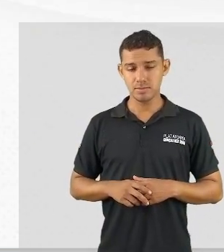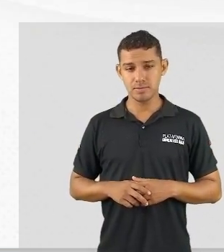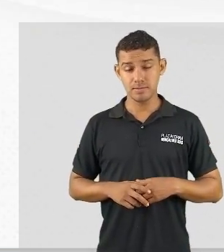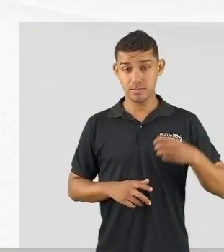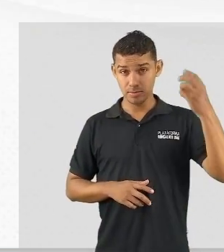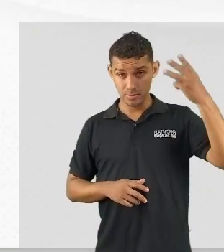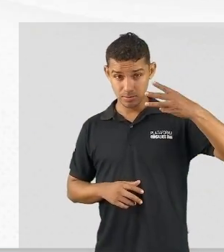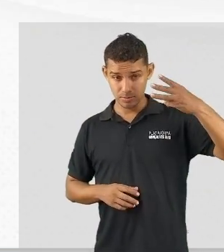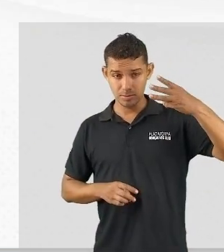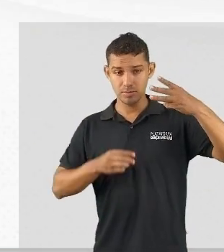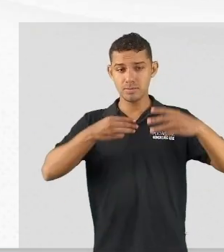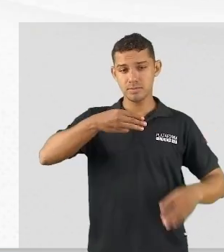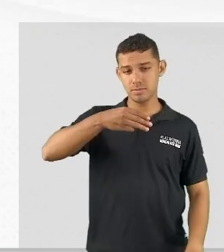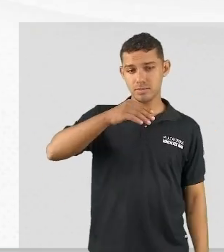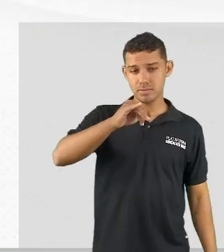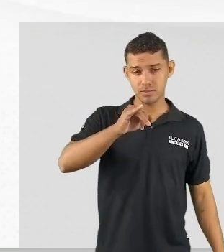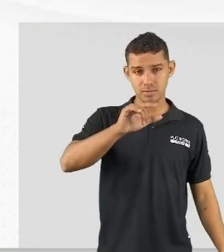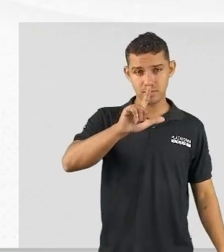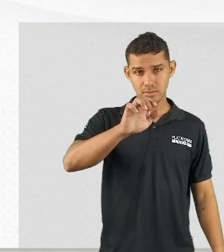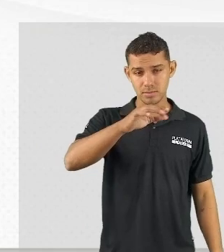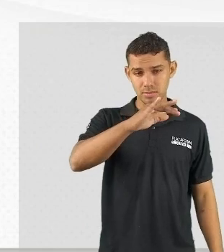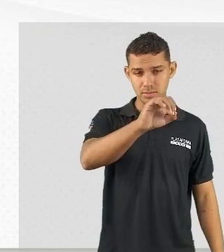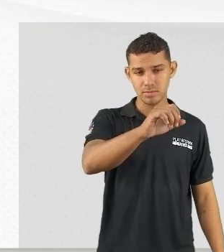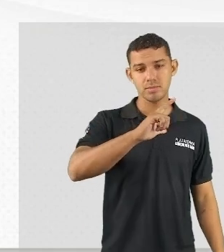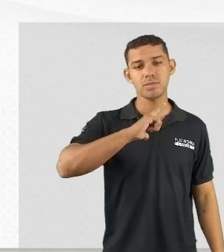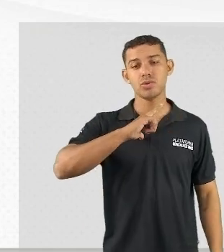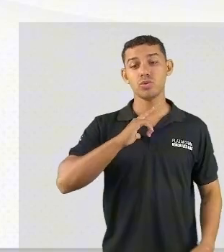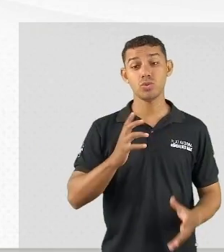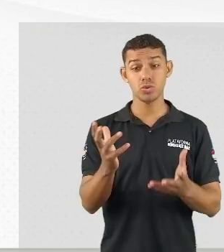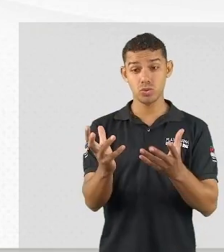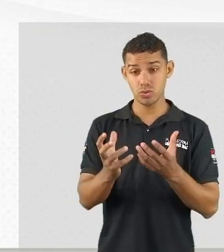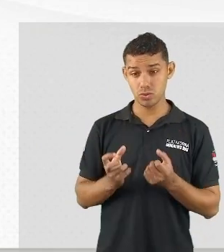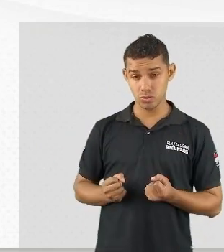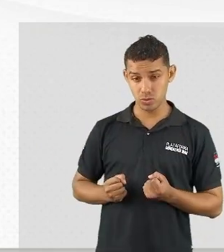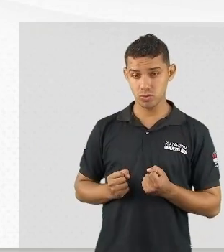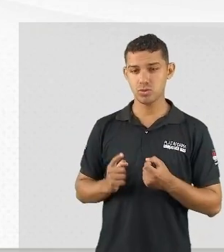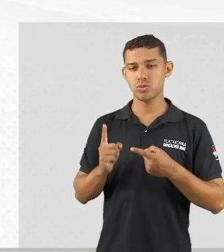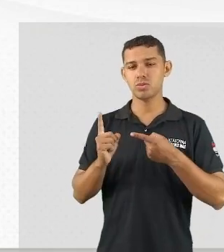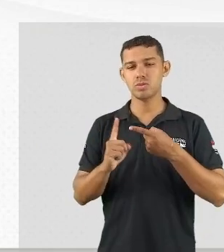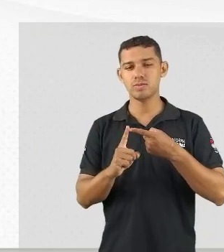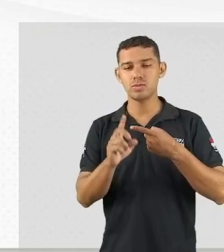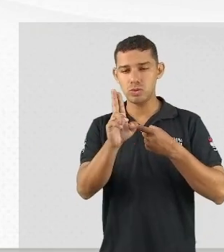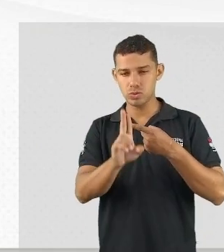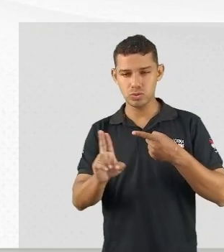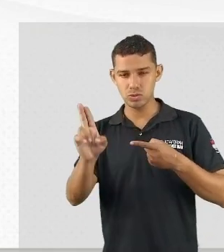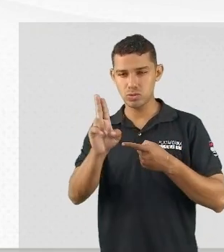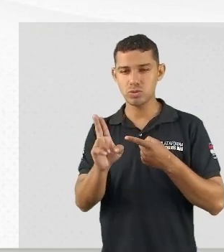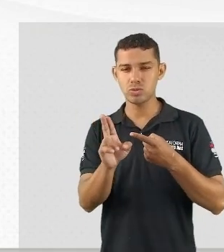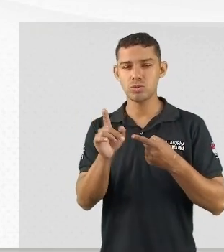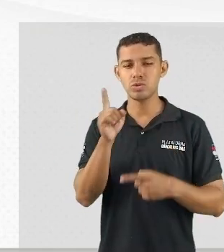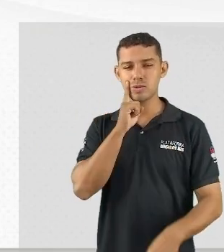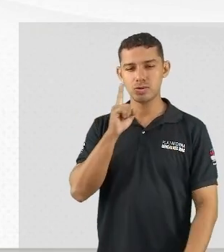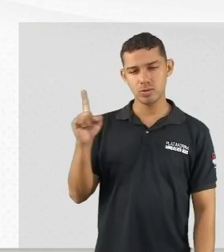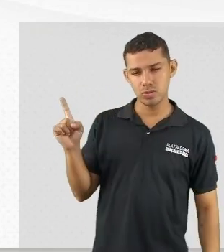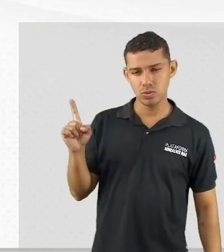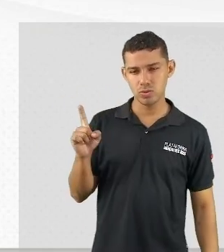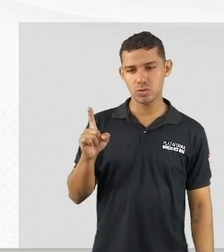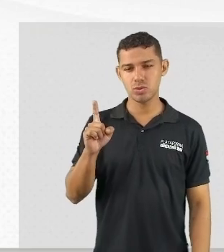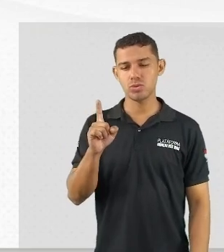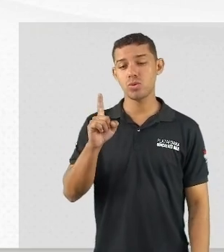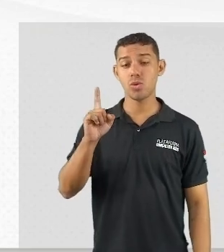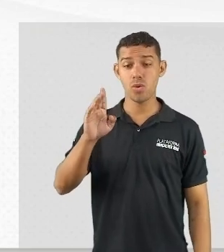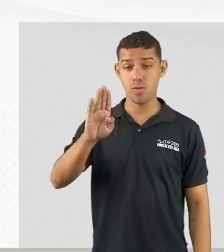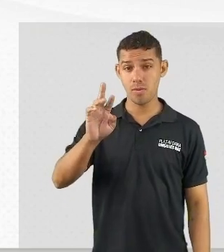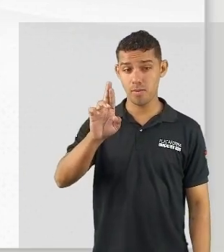Aqui no terceiro milênio, você já tem a obtenção do estânio a partir do minério, né, e do uso do bronze, que era um momento de extração e de